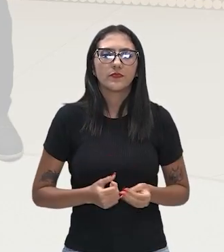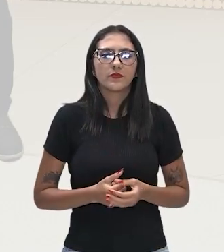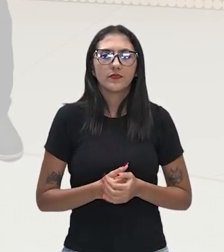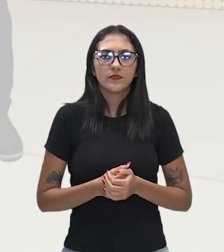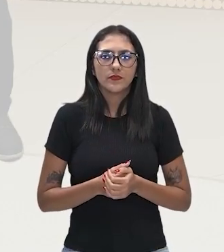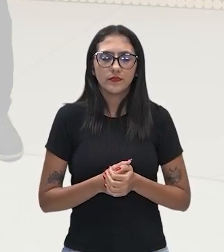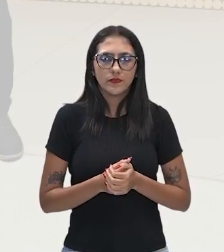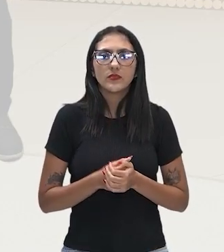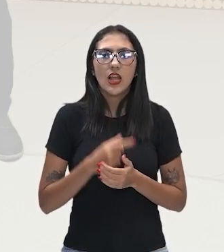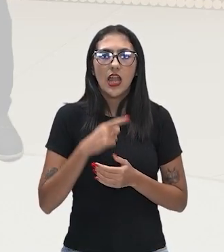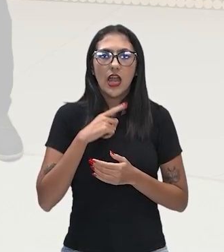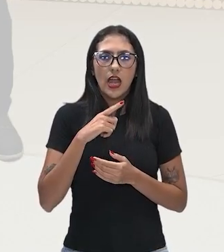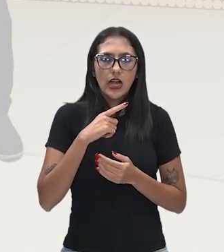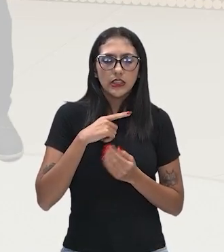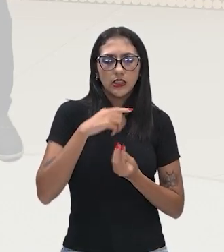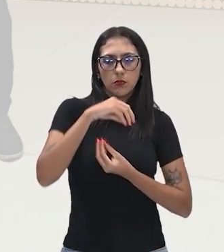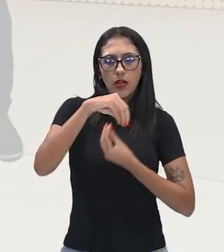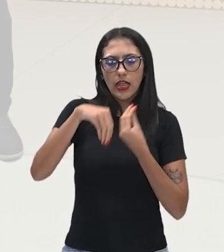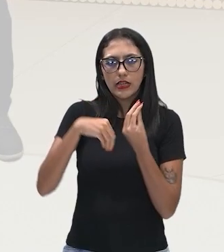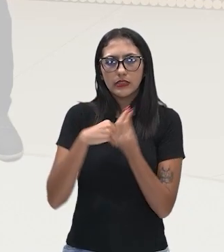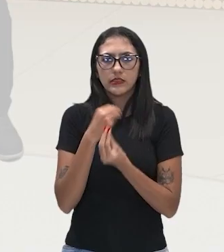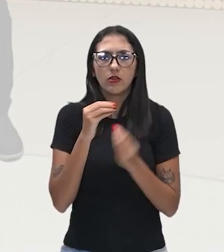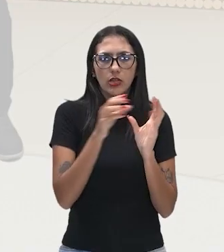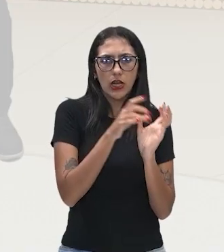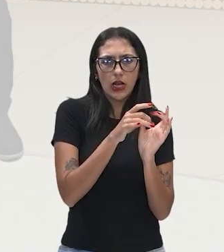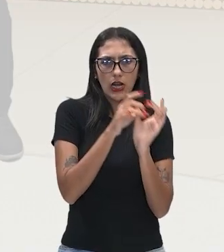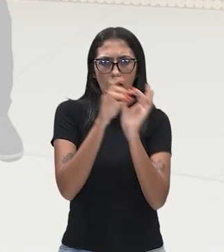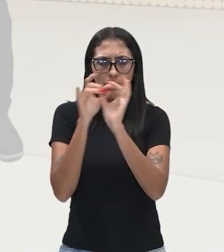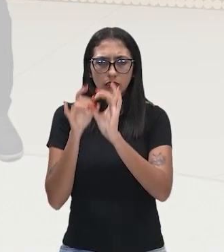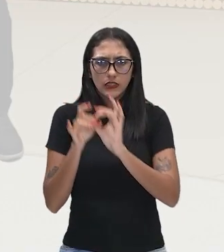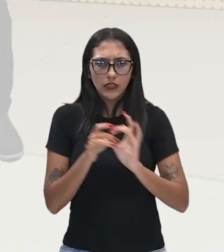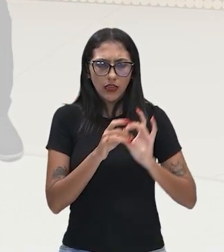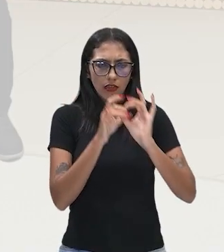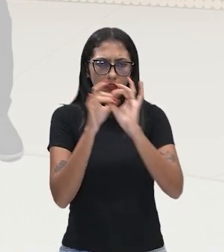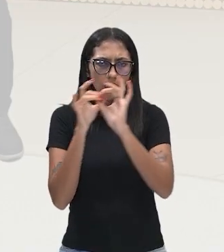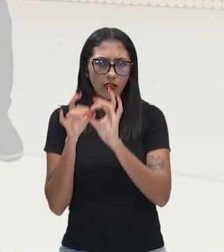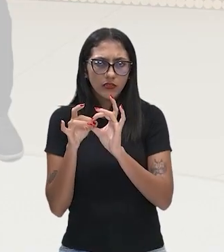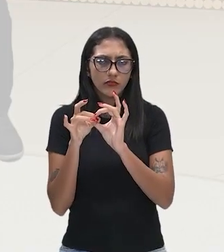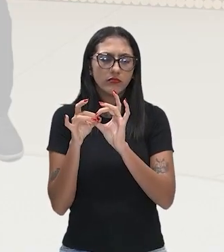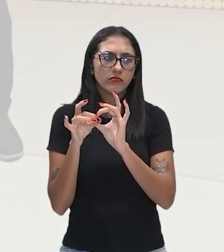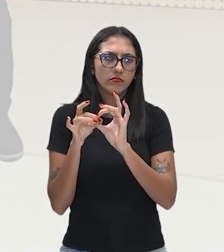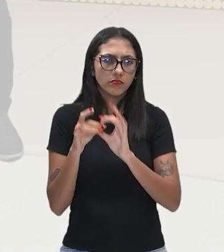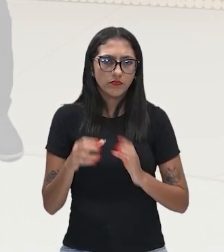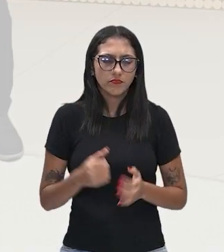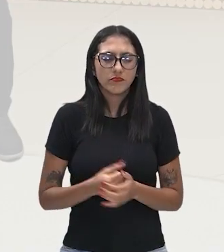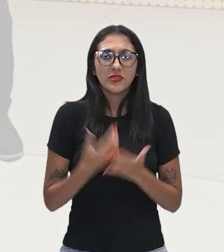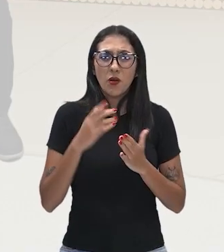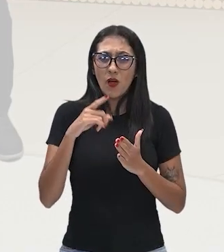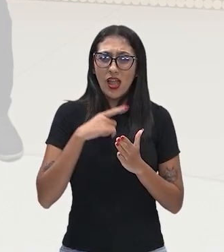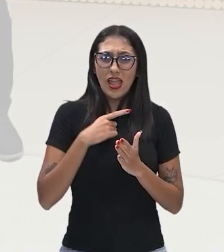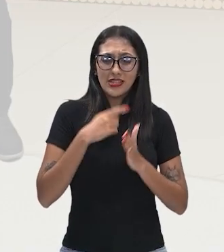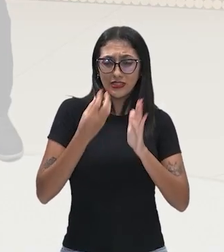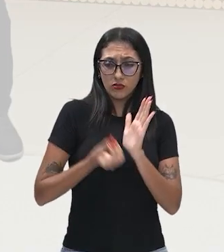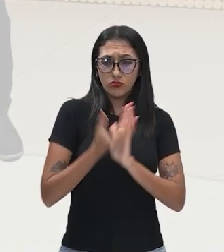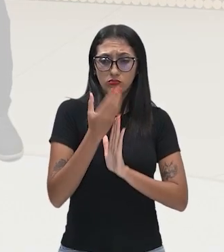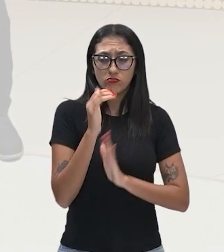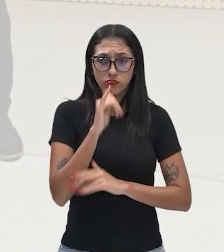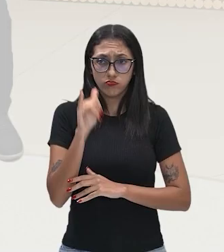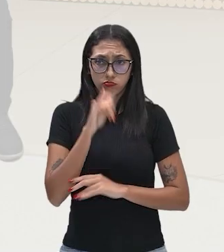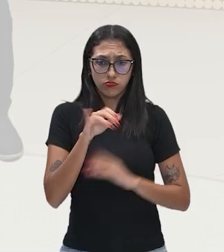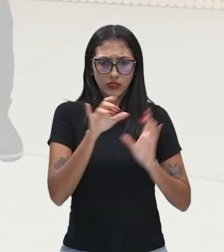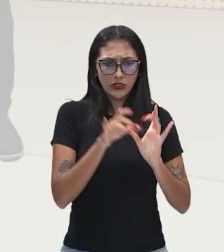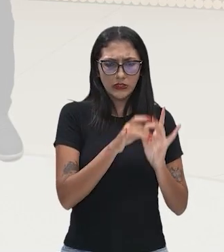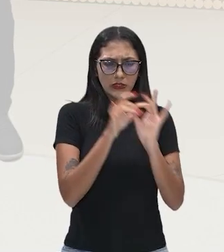uma reação em cadeia. Vou mostrar a reação em cadeia. Então, nessa reação em cadeia, nós vamos